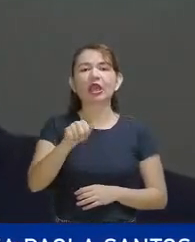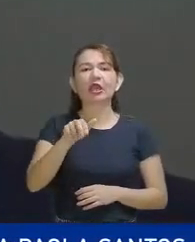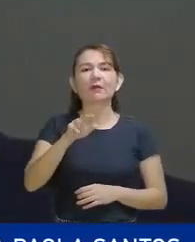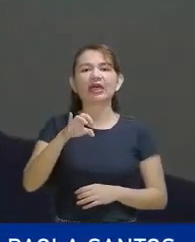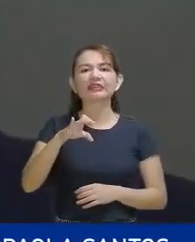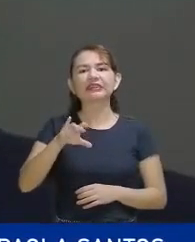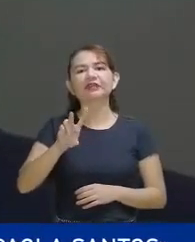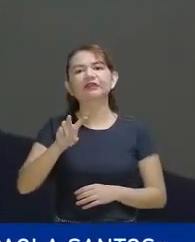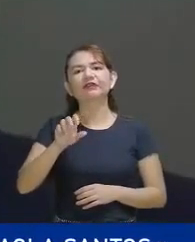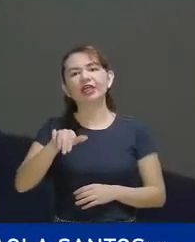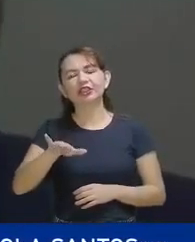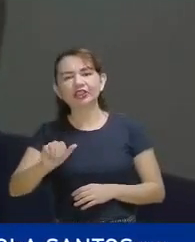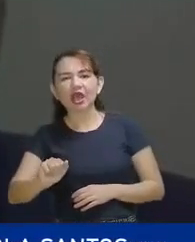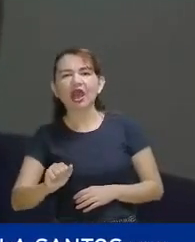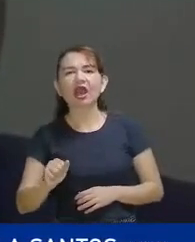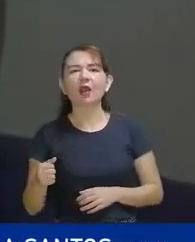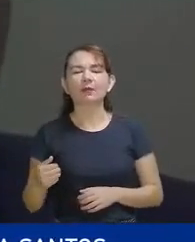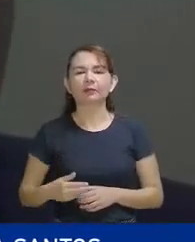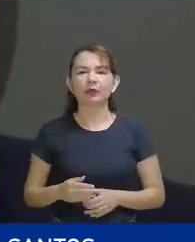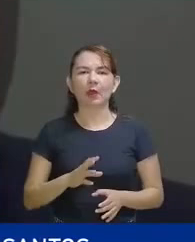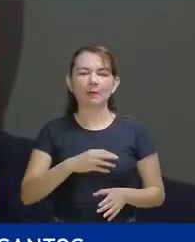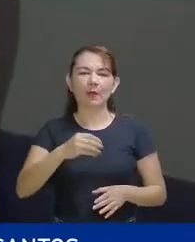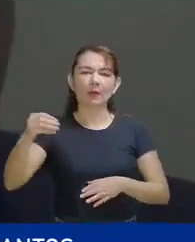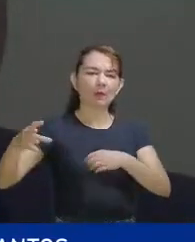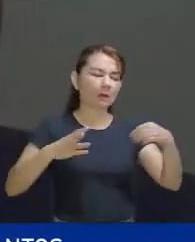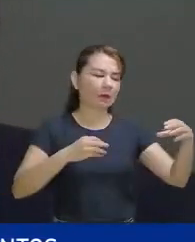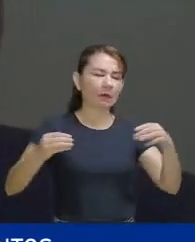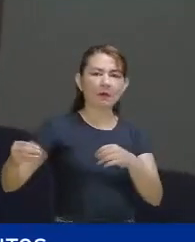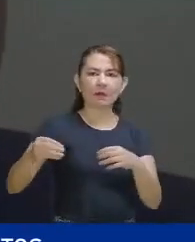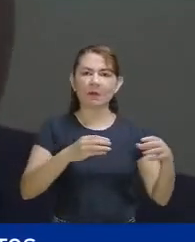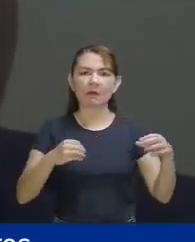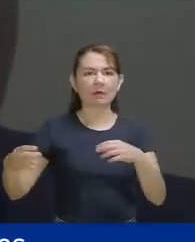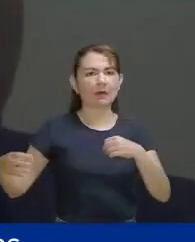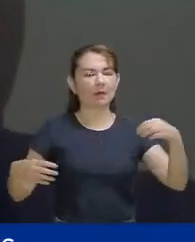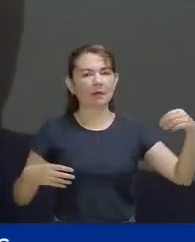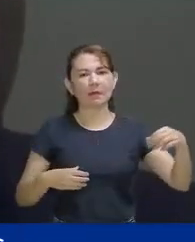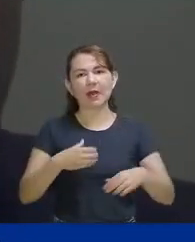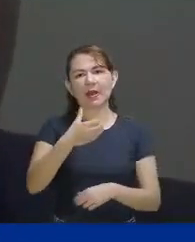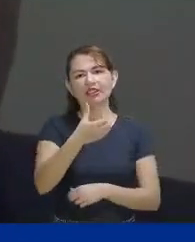Marcivânia rodou os 16 municípios e nós fizemos no ID